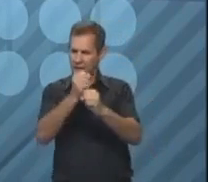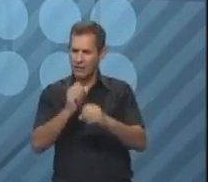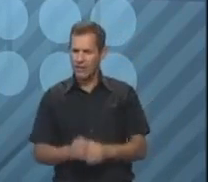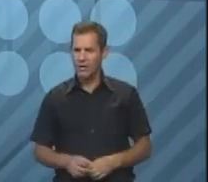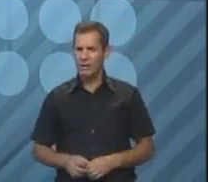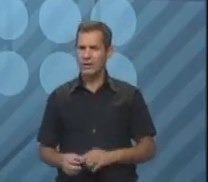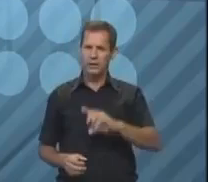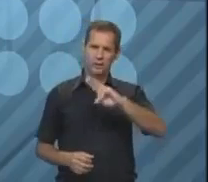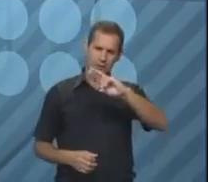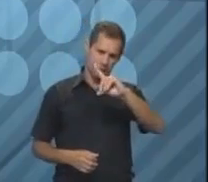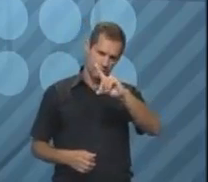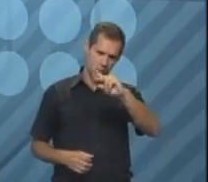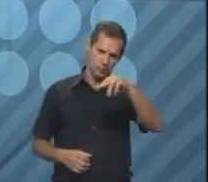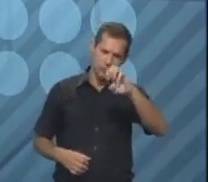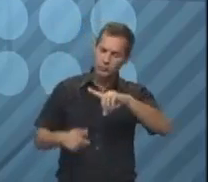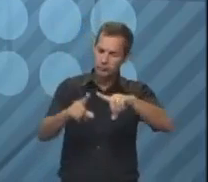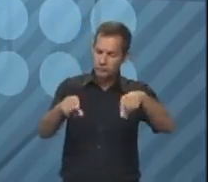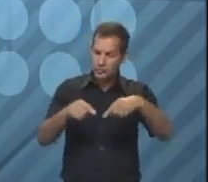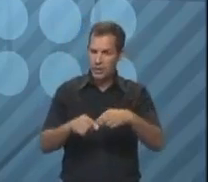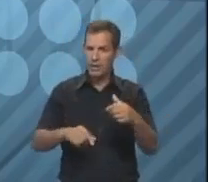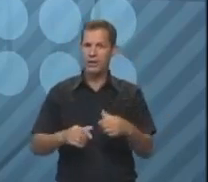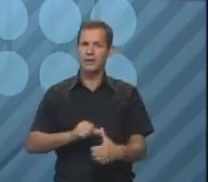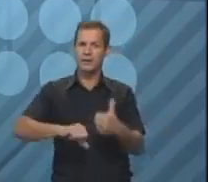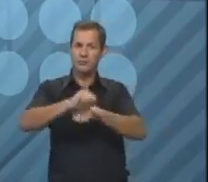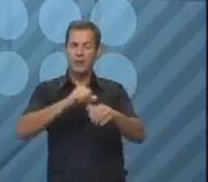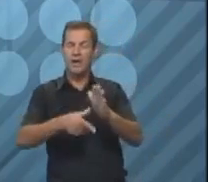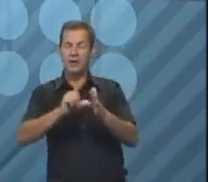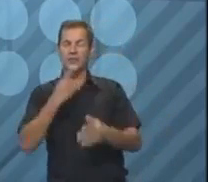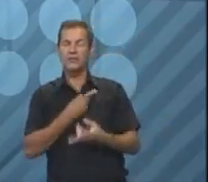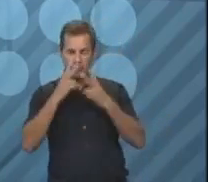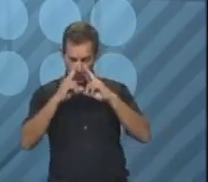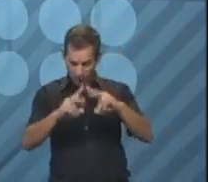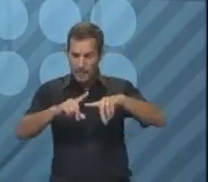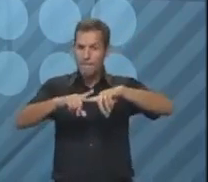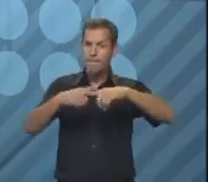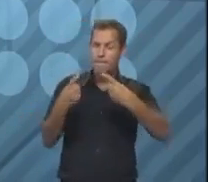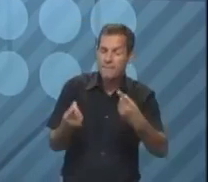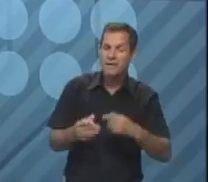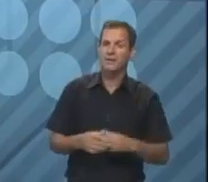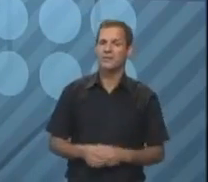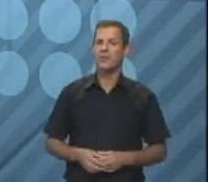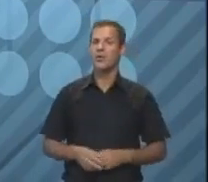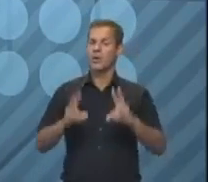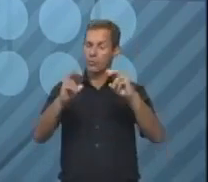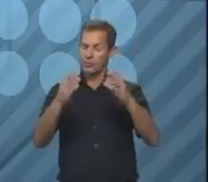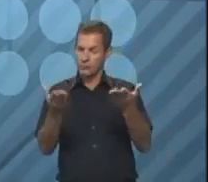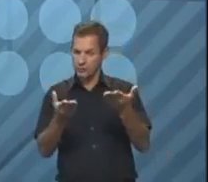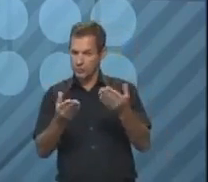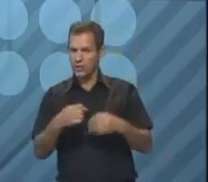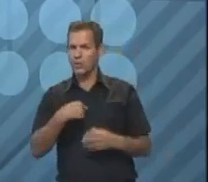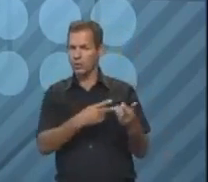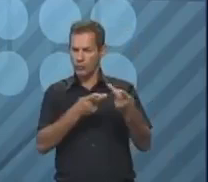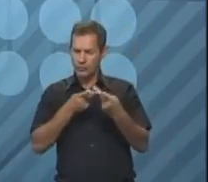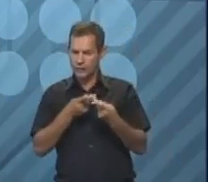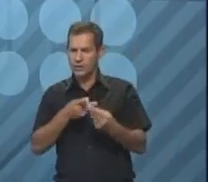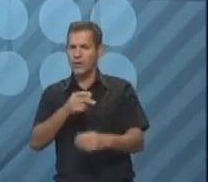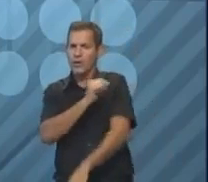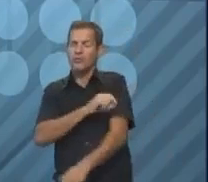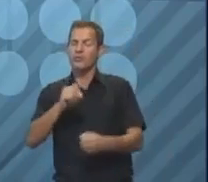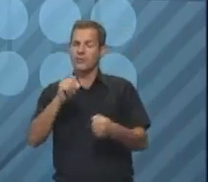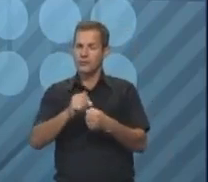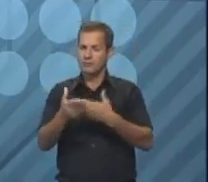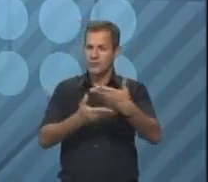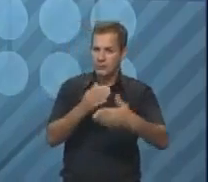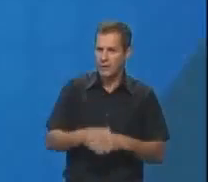calcular o volume de sólidos de revolução. E antes de nós vermos mais sobre o assunto de hoje, eu convido aqueles que estão fazendo